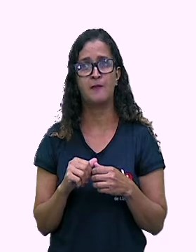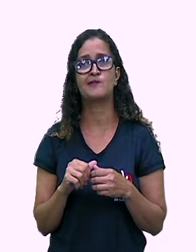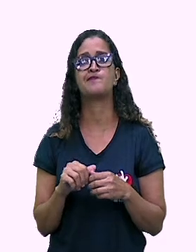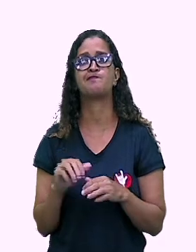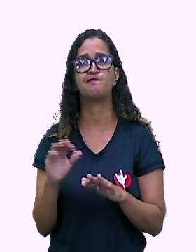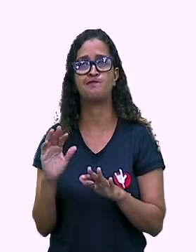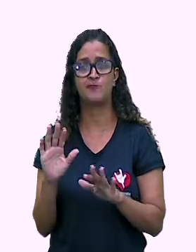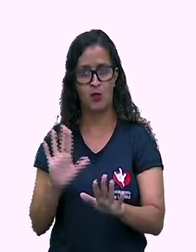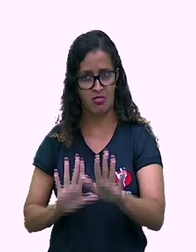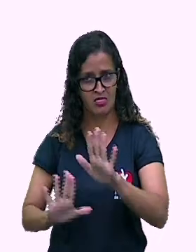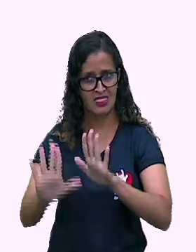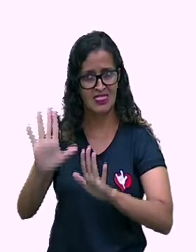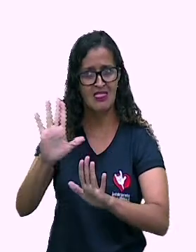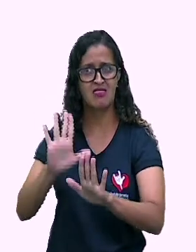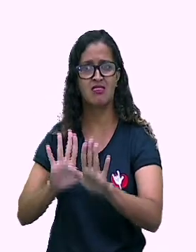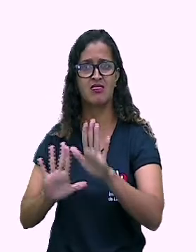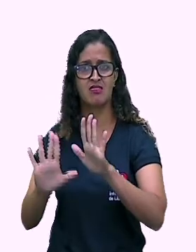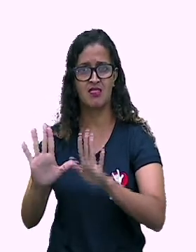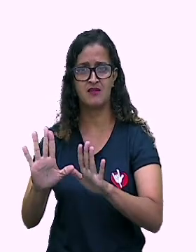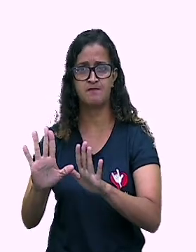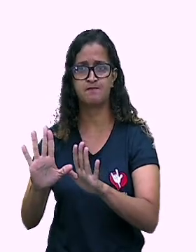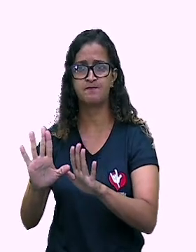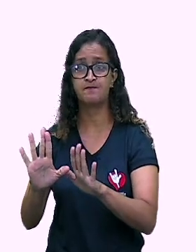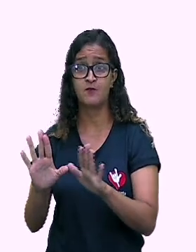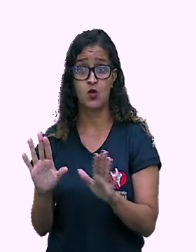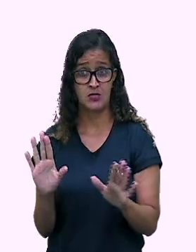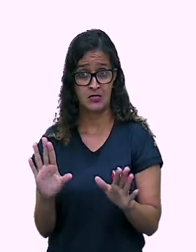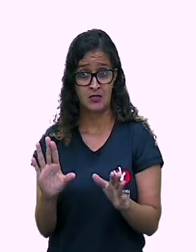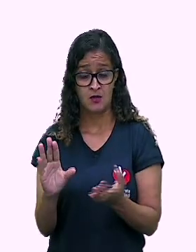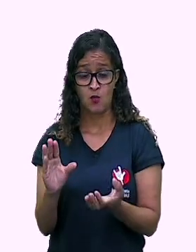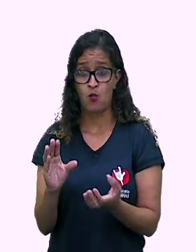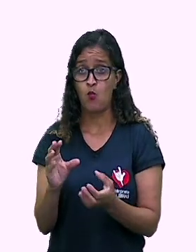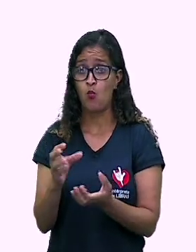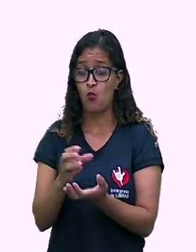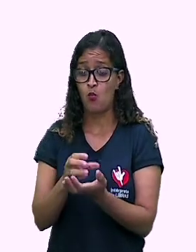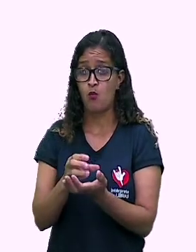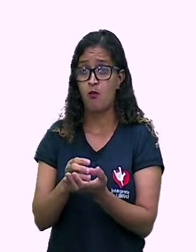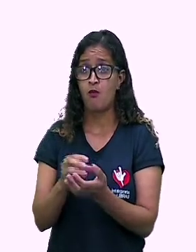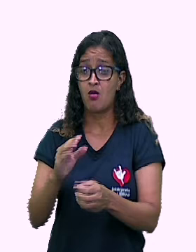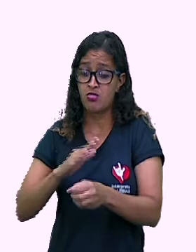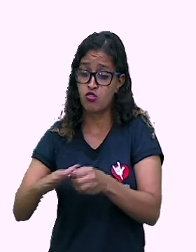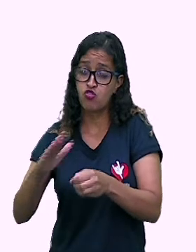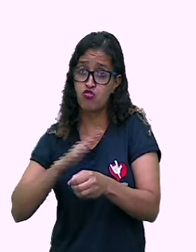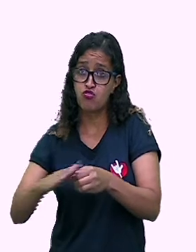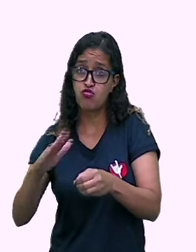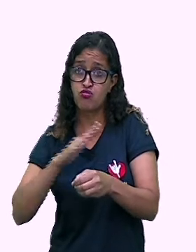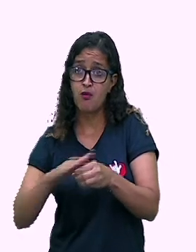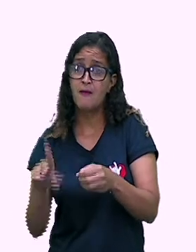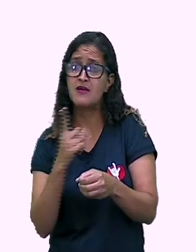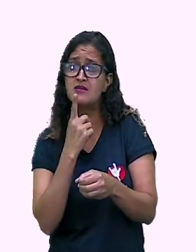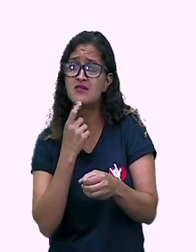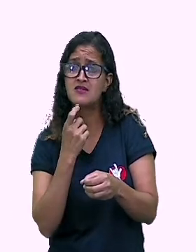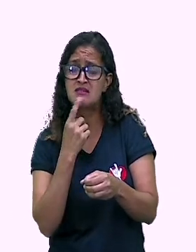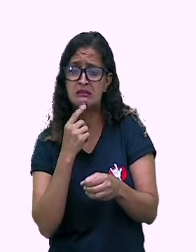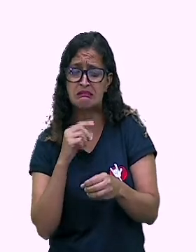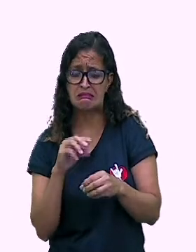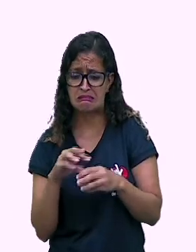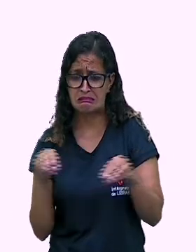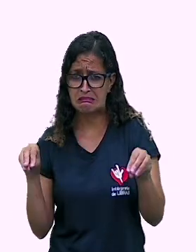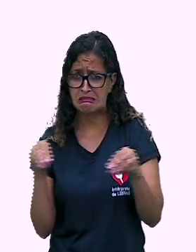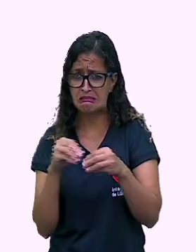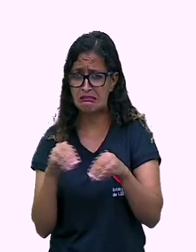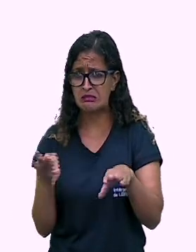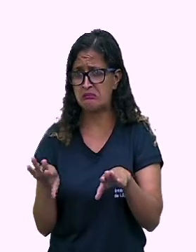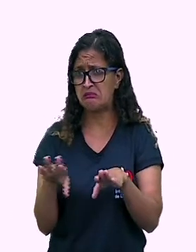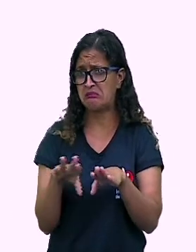fator irreversível. Um tomate, depois que ele ficou podre, ou uma laranja, uma banana